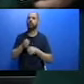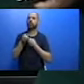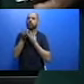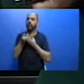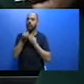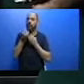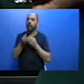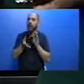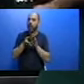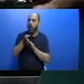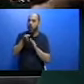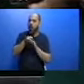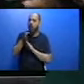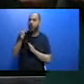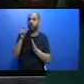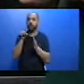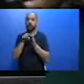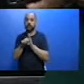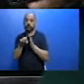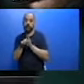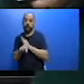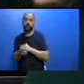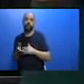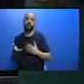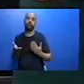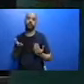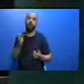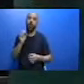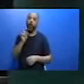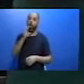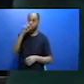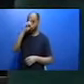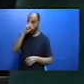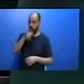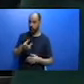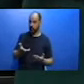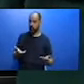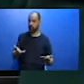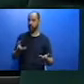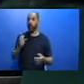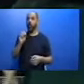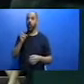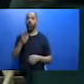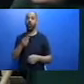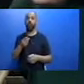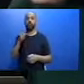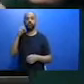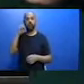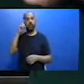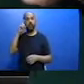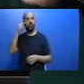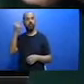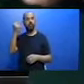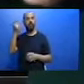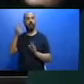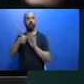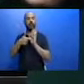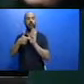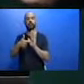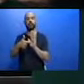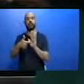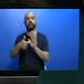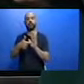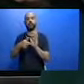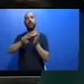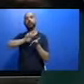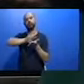orientar questionar dar uma ordem ou expressar uma ideia olha quantos